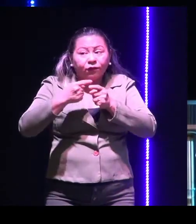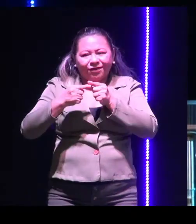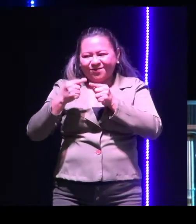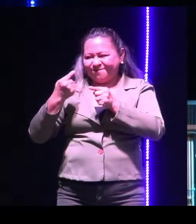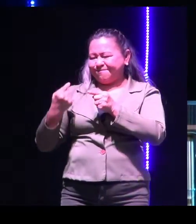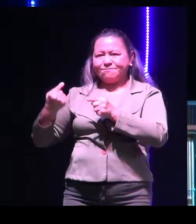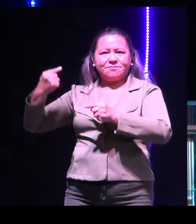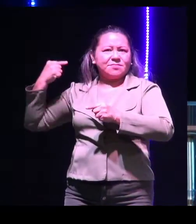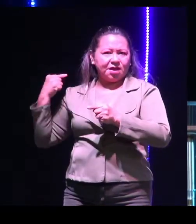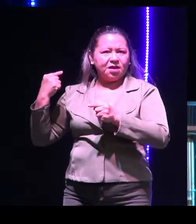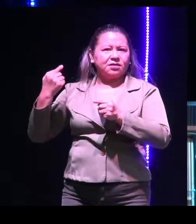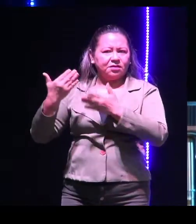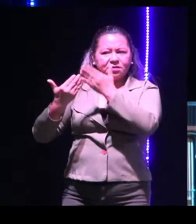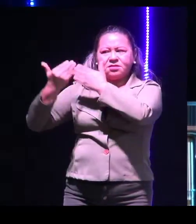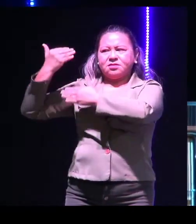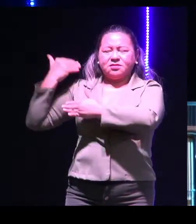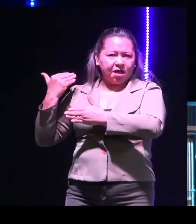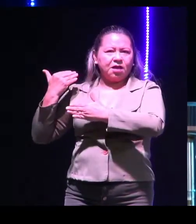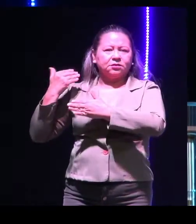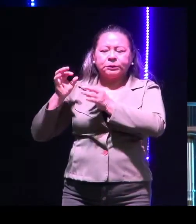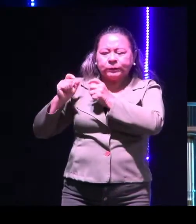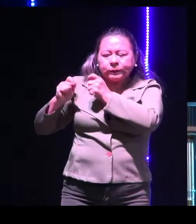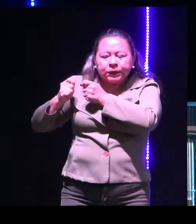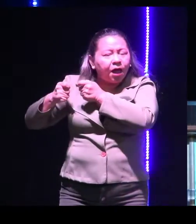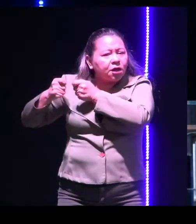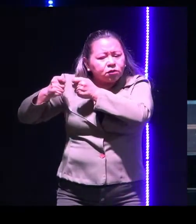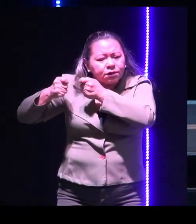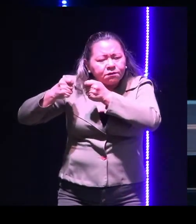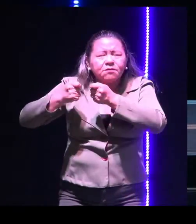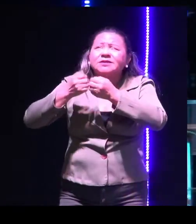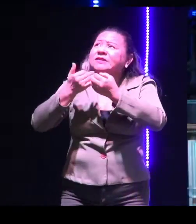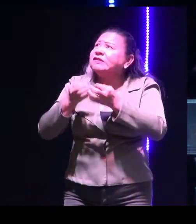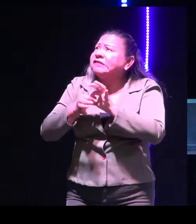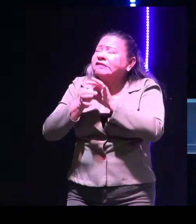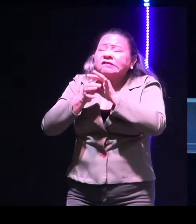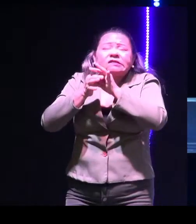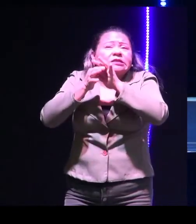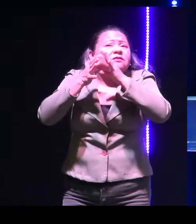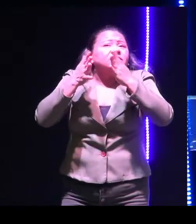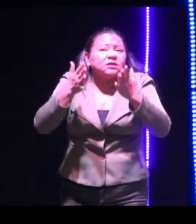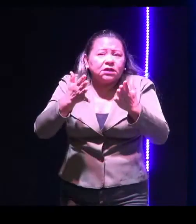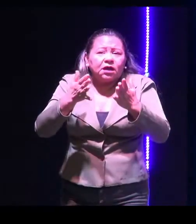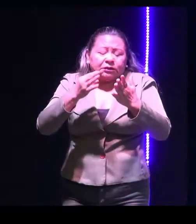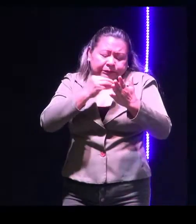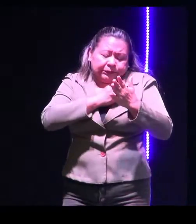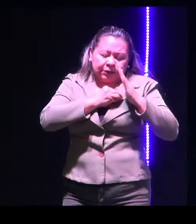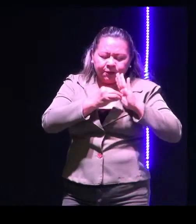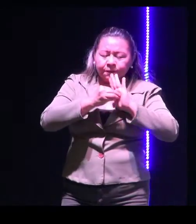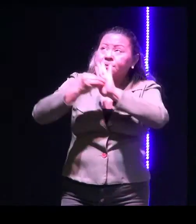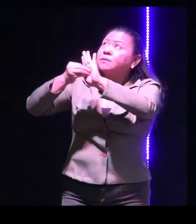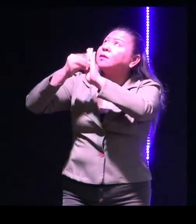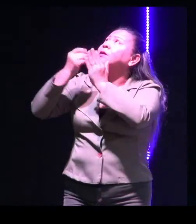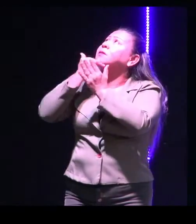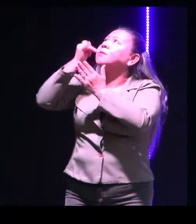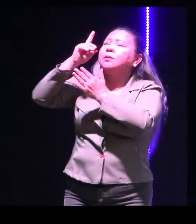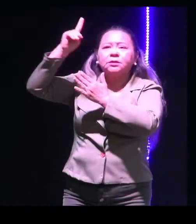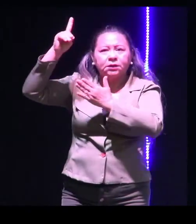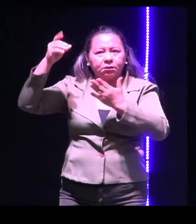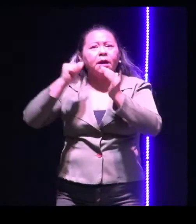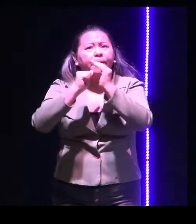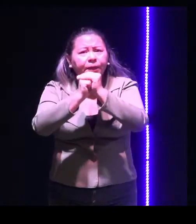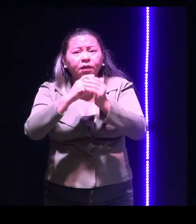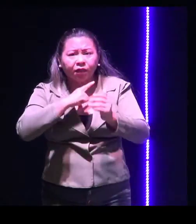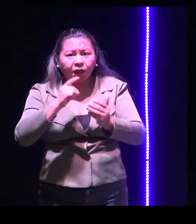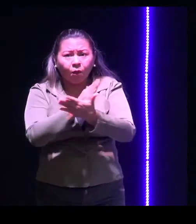pecado, não ser uma pessoa que vive preso e acorrentado no pecado. Amém?